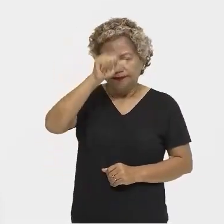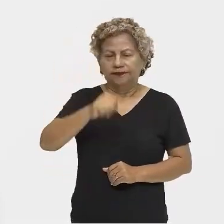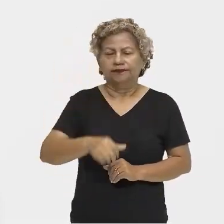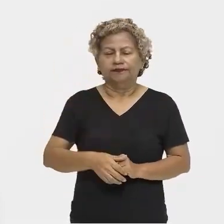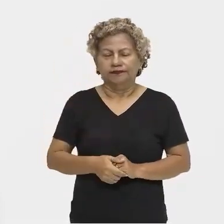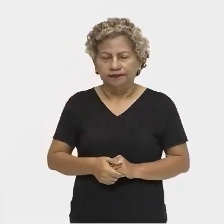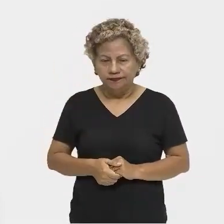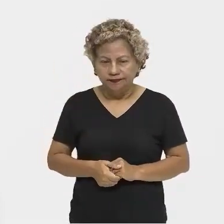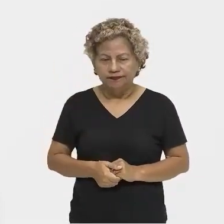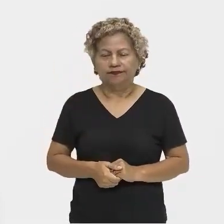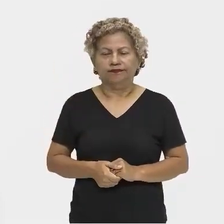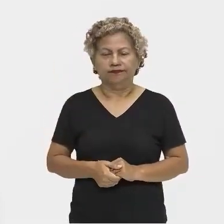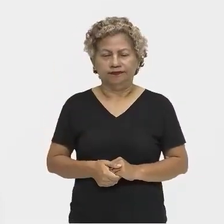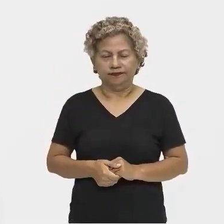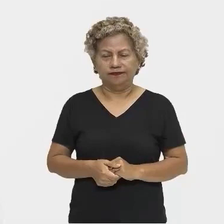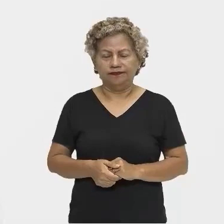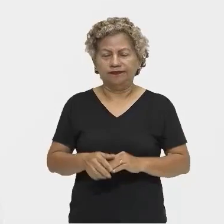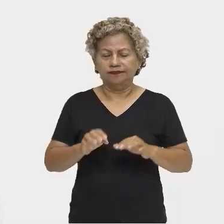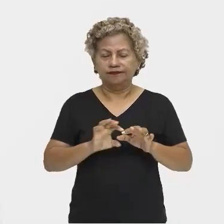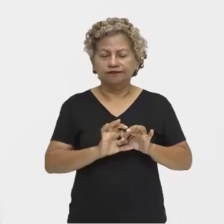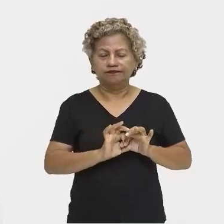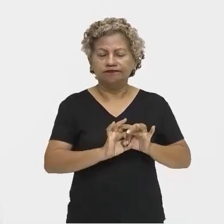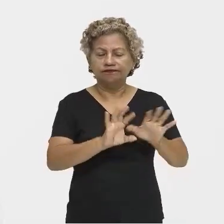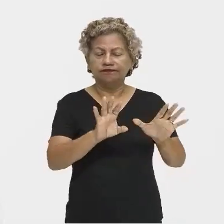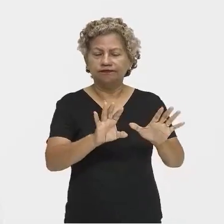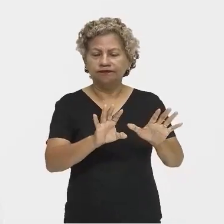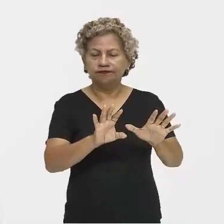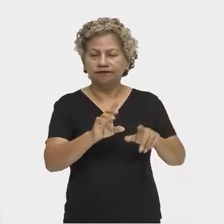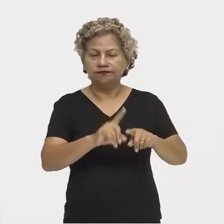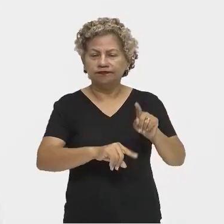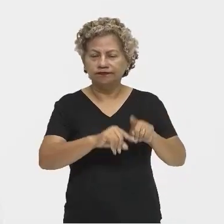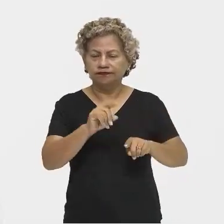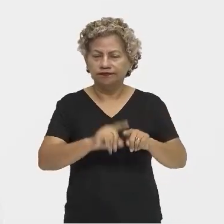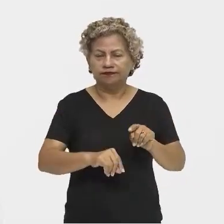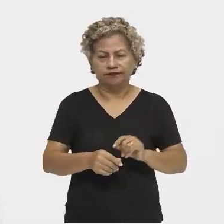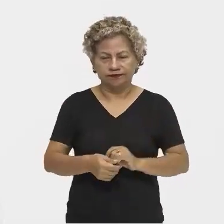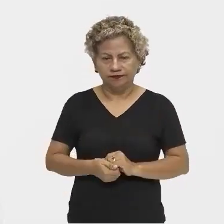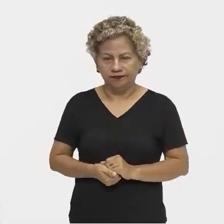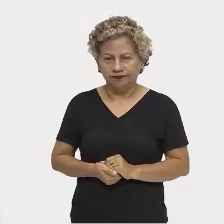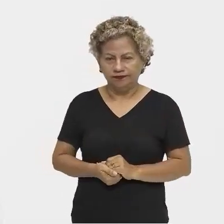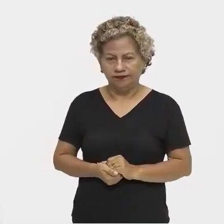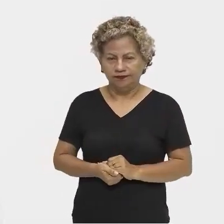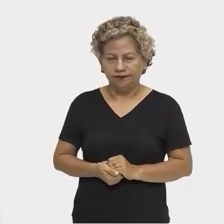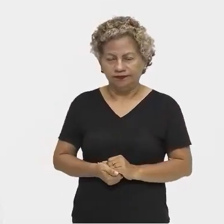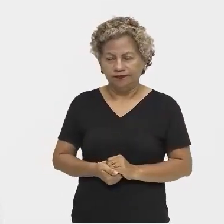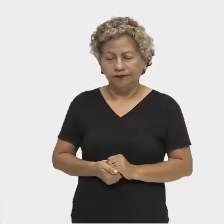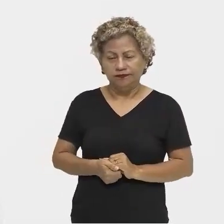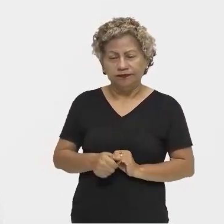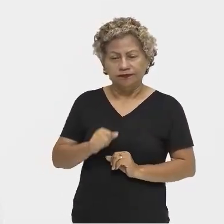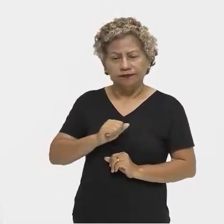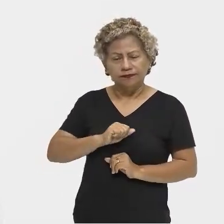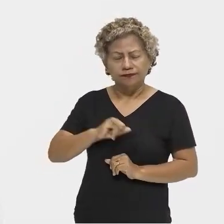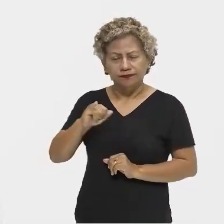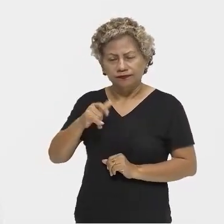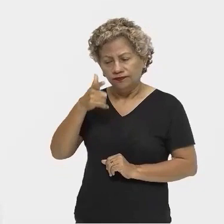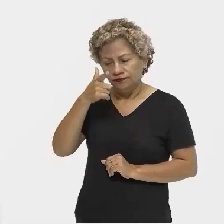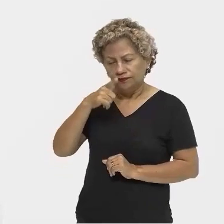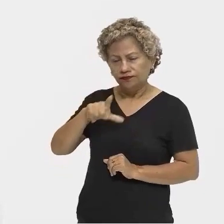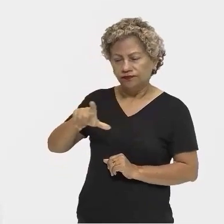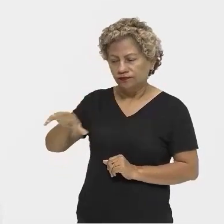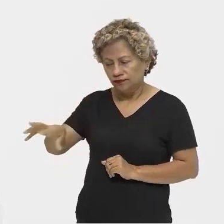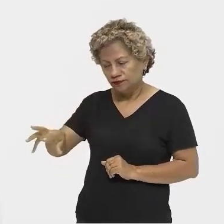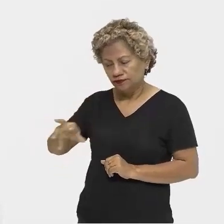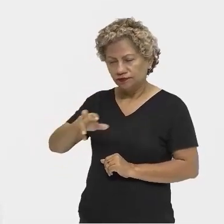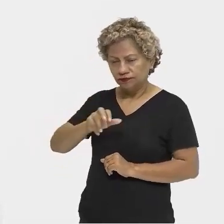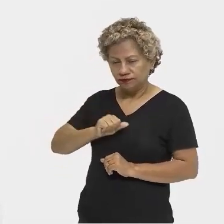coisas. Então, para eu conseguir alguma coisa, eu preciso abrir mão de outras. Principalmente